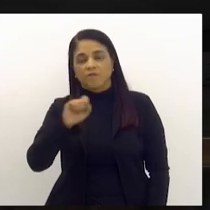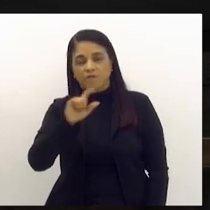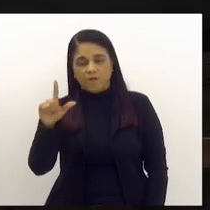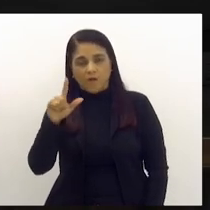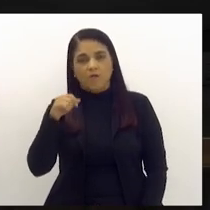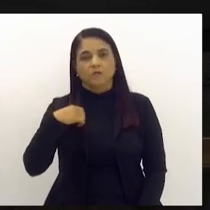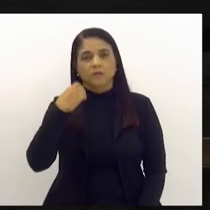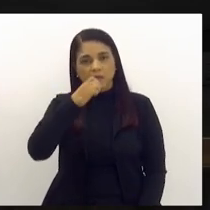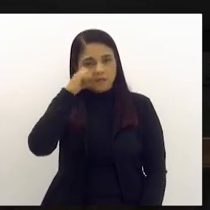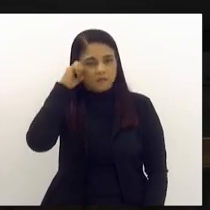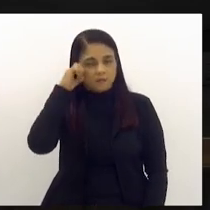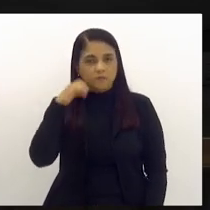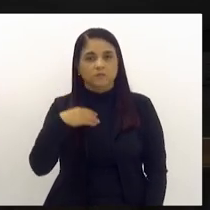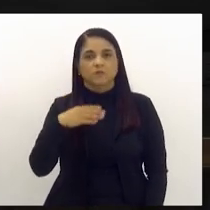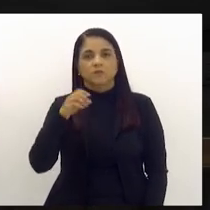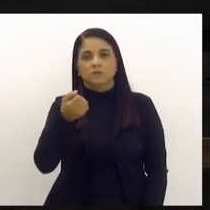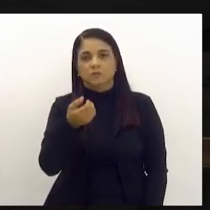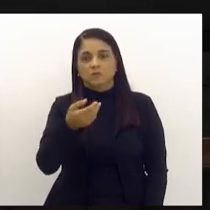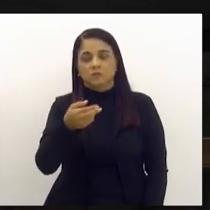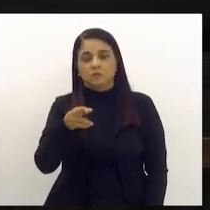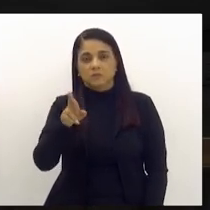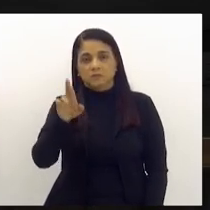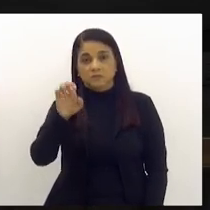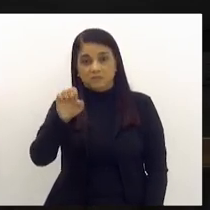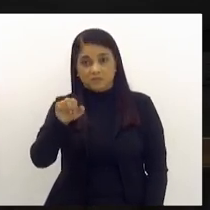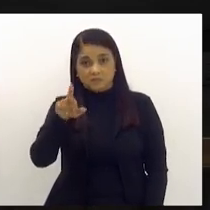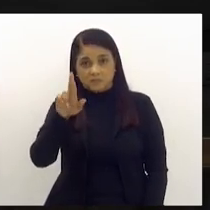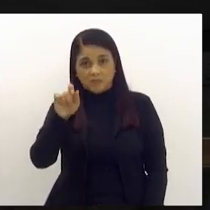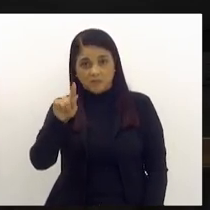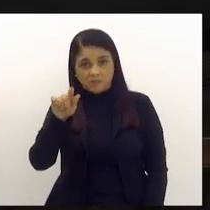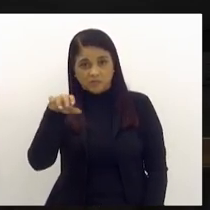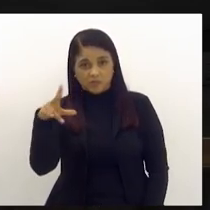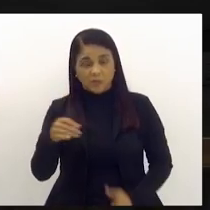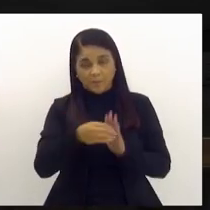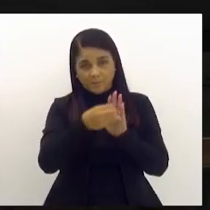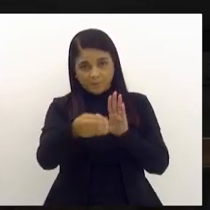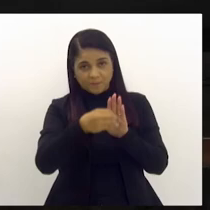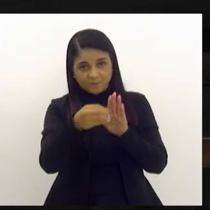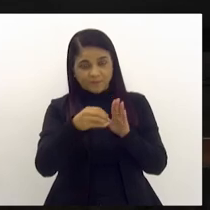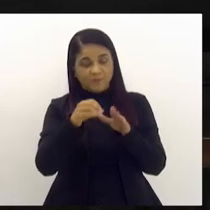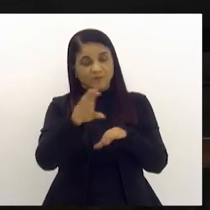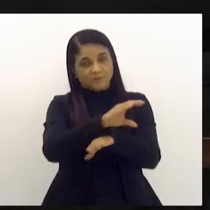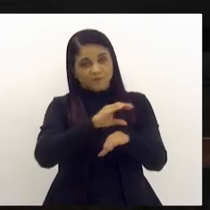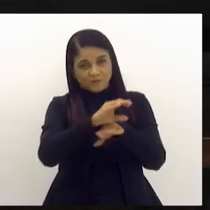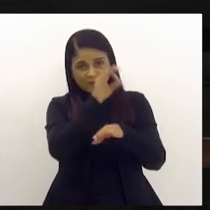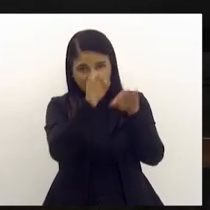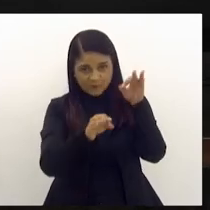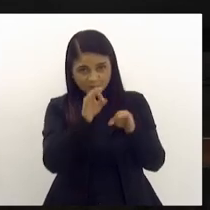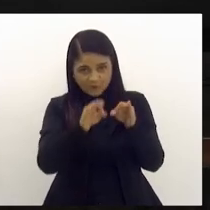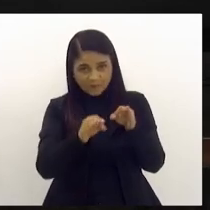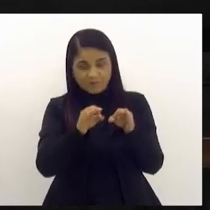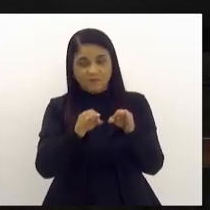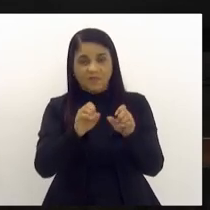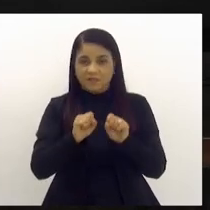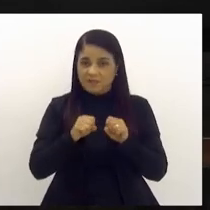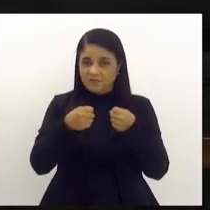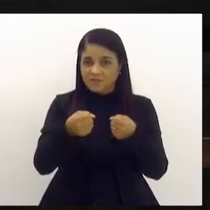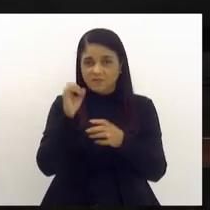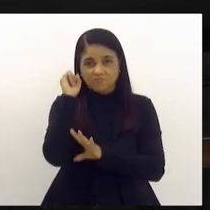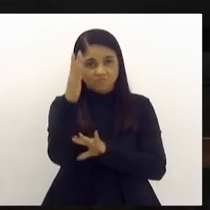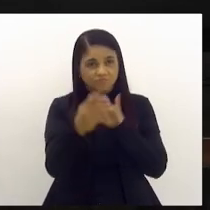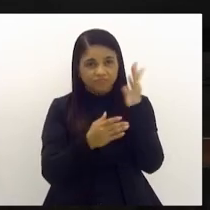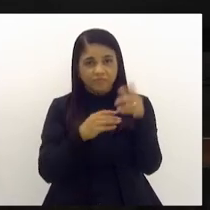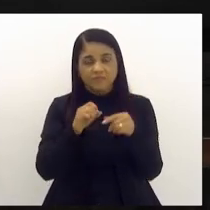Machado, Élica Takimoto e doutor Serginho, pendendo de pareceres das comissões Constituição e Justiça, Defesa do Meio